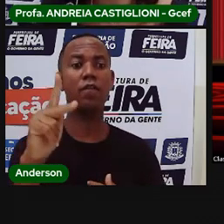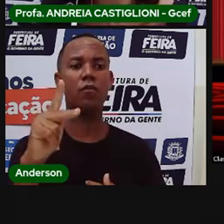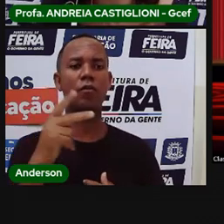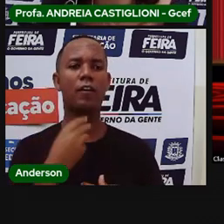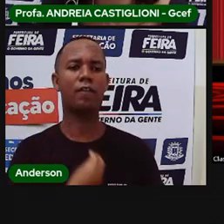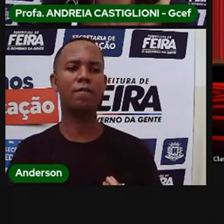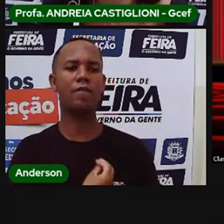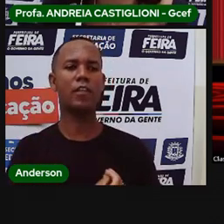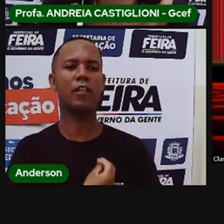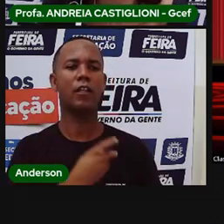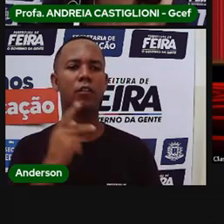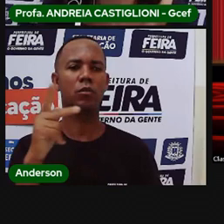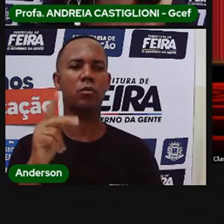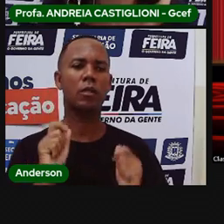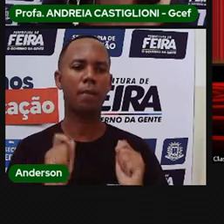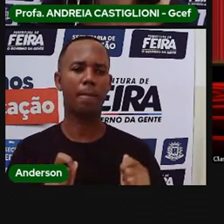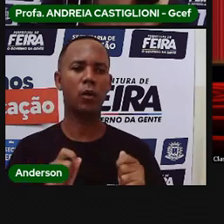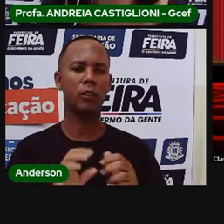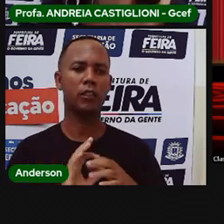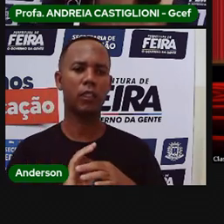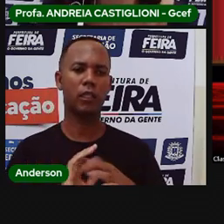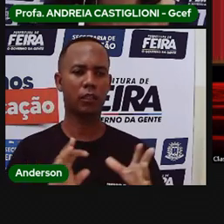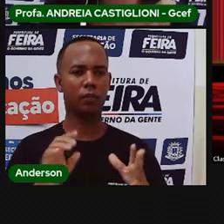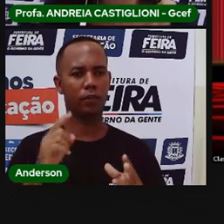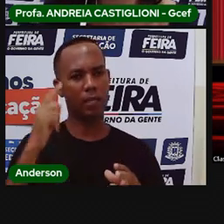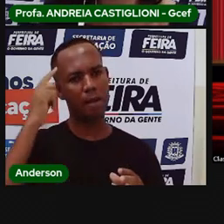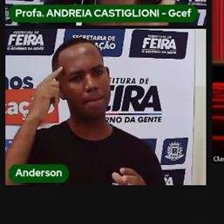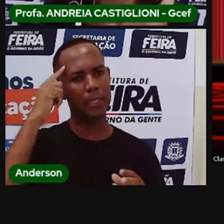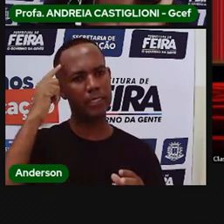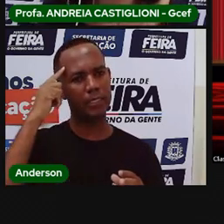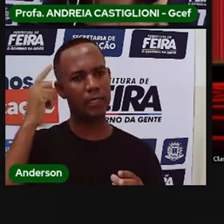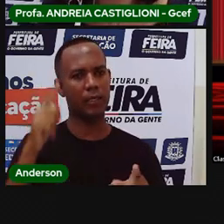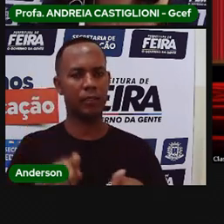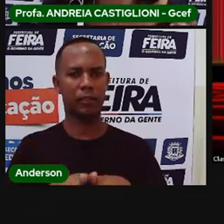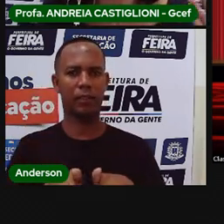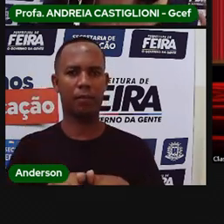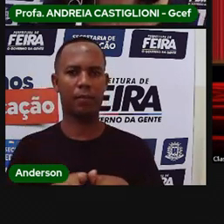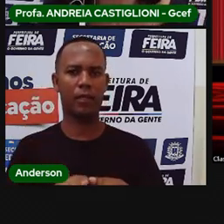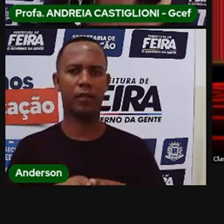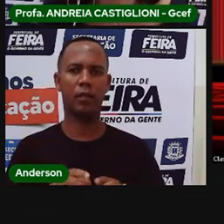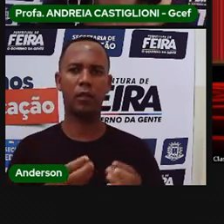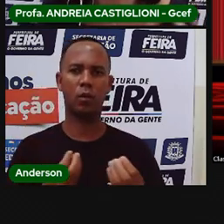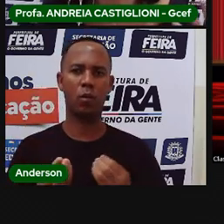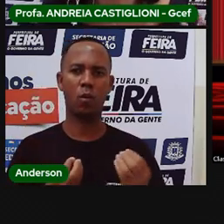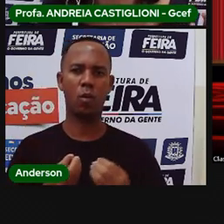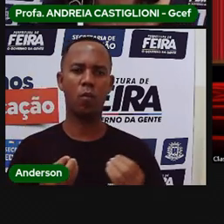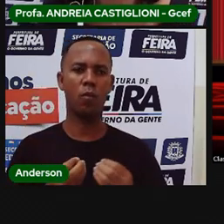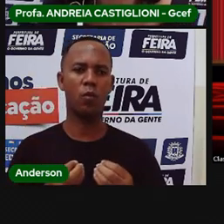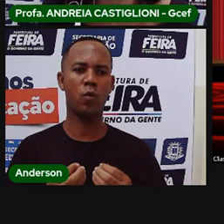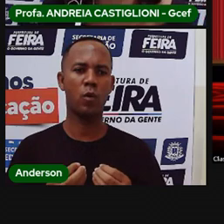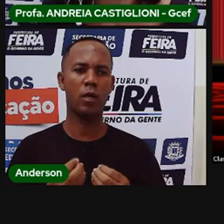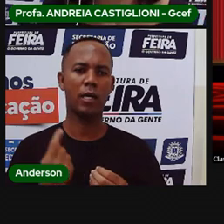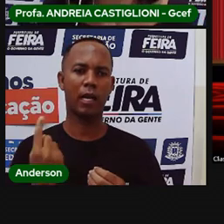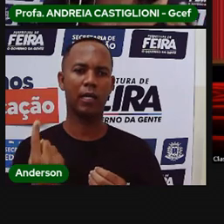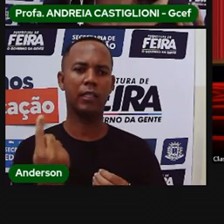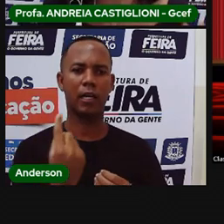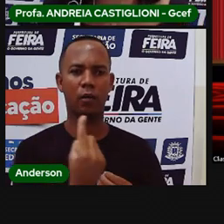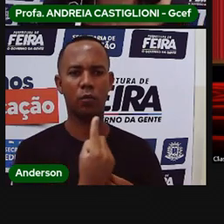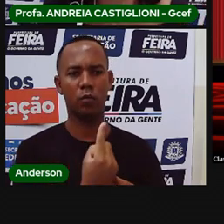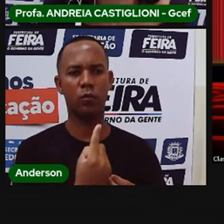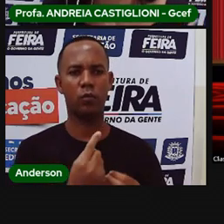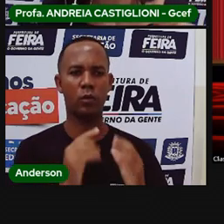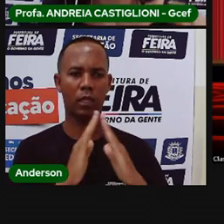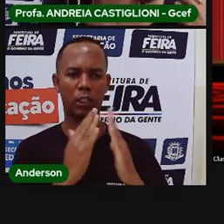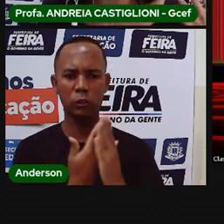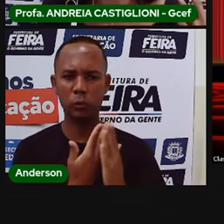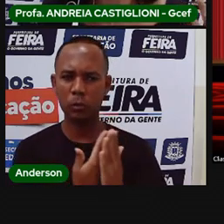mesma coisa a gente pode pensar dentro do protagonismo estudantil, de como vocês podem ser vocês mesmos nas